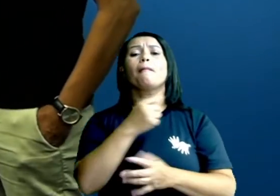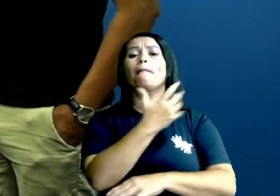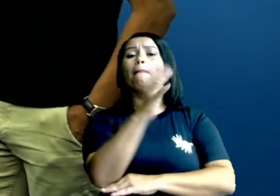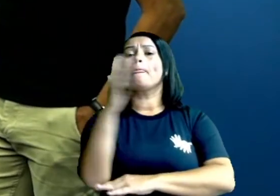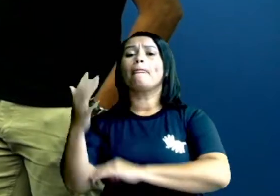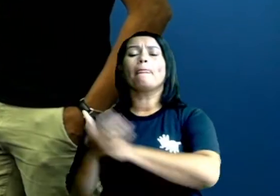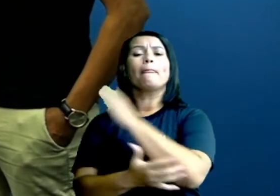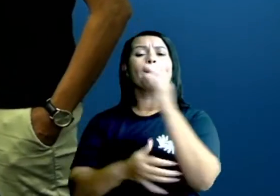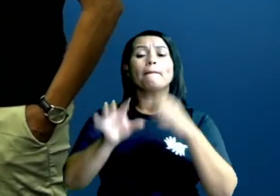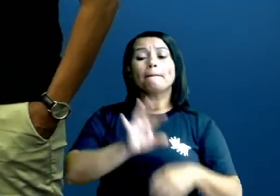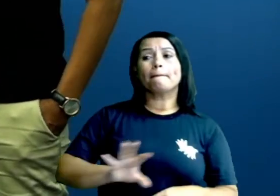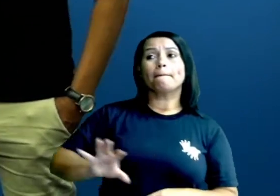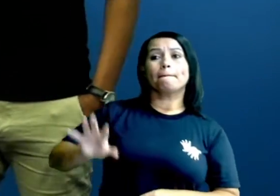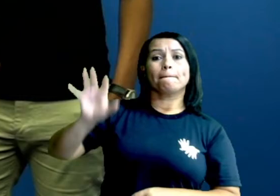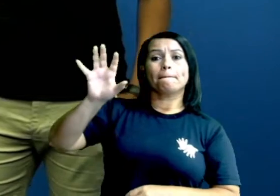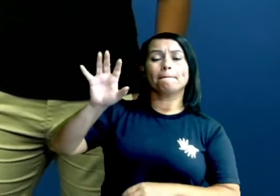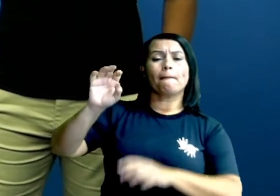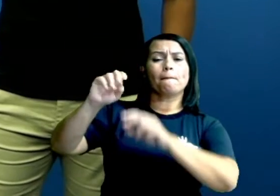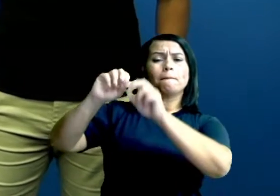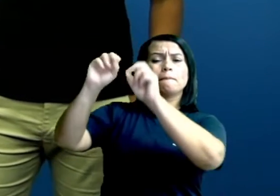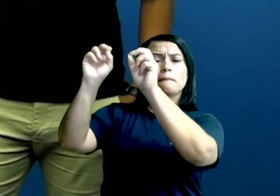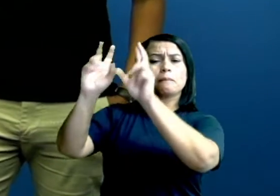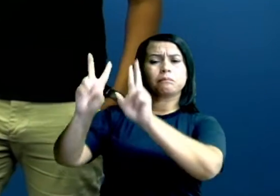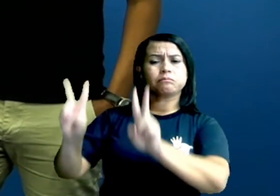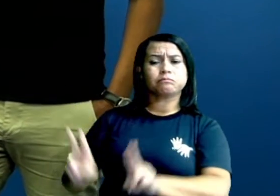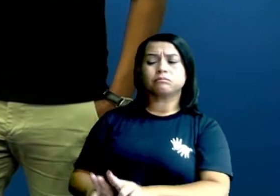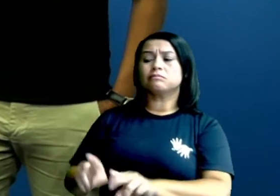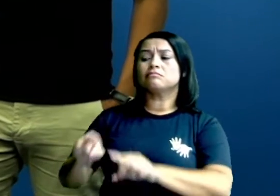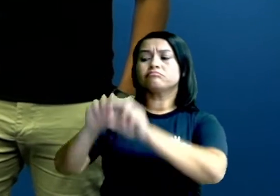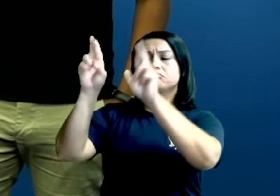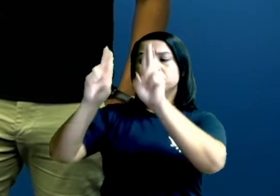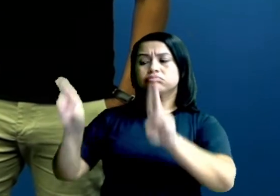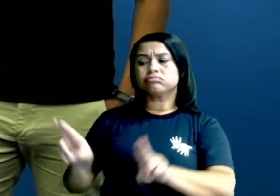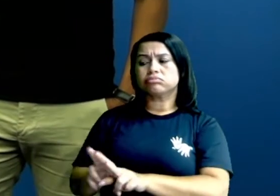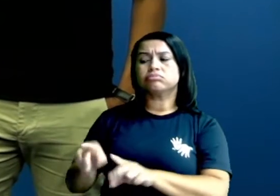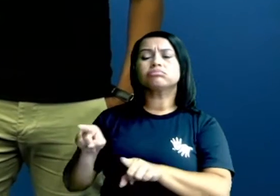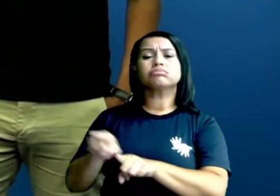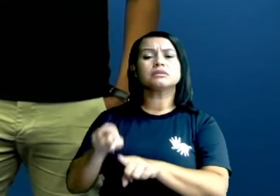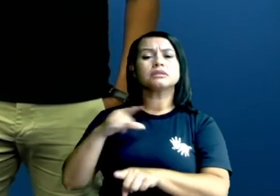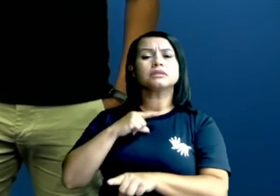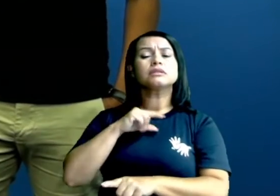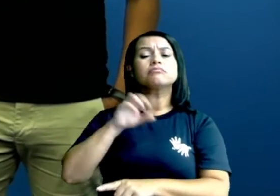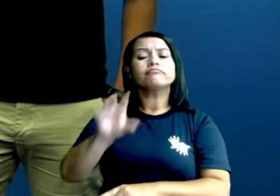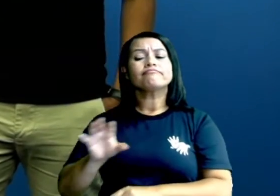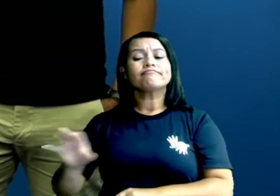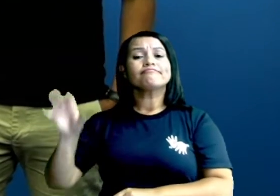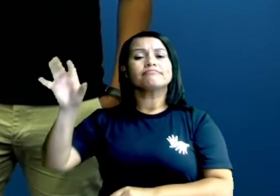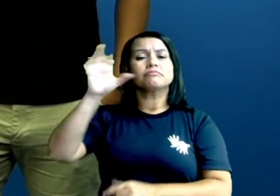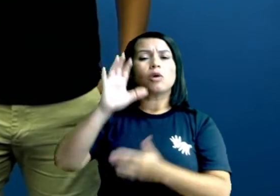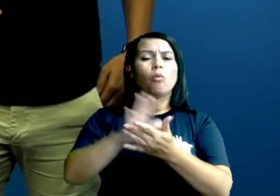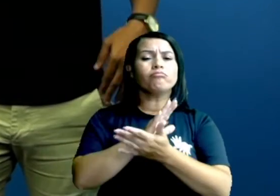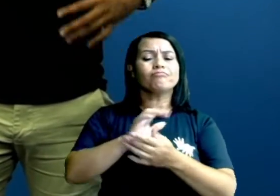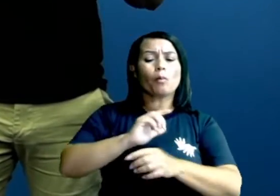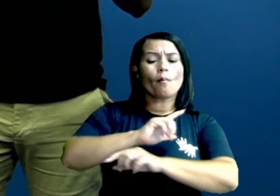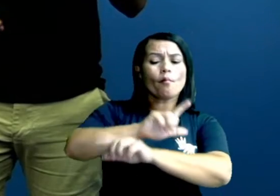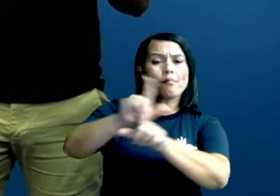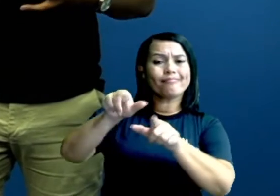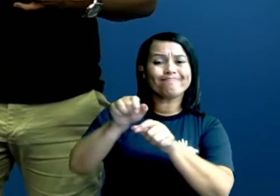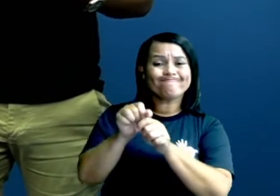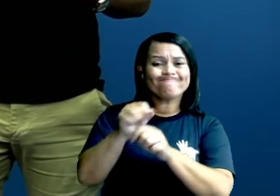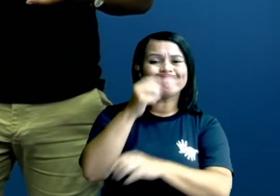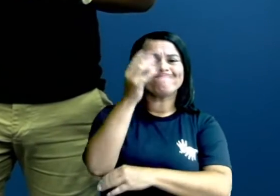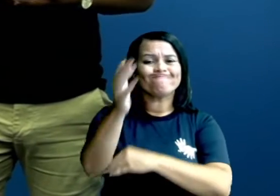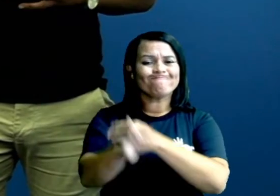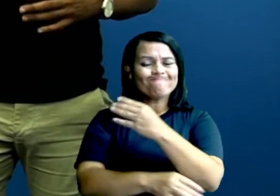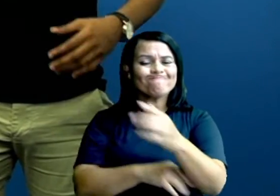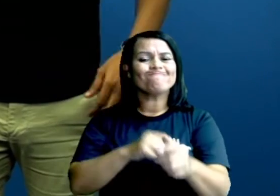aqui, né, todo o nosso território, né, desde o processo de colonização, e essa vegetação ela vem sendo degradada, destruída, né, em decorrência